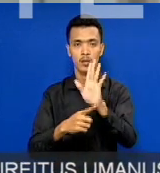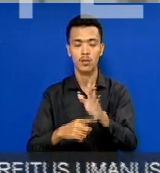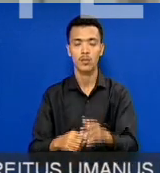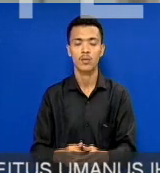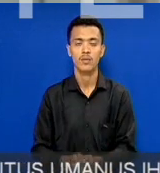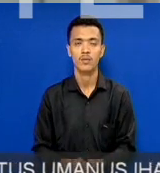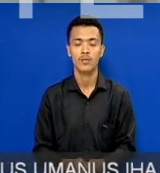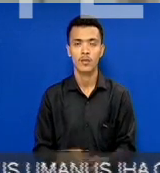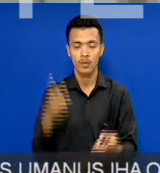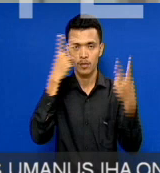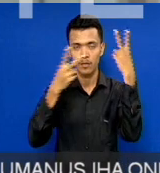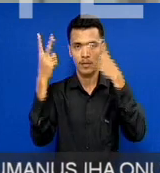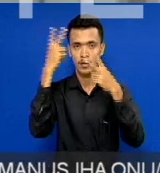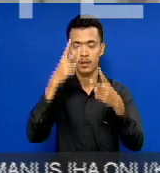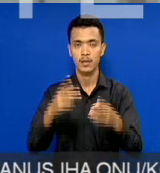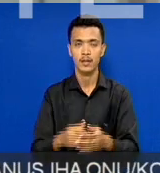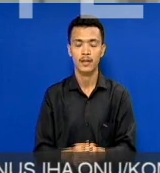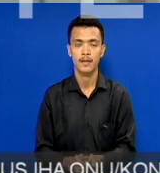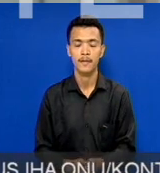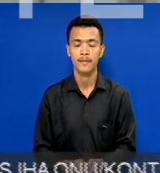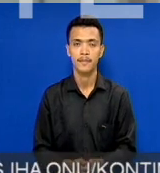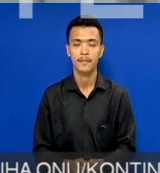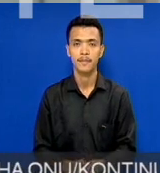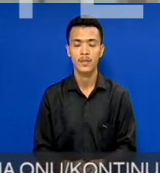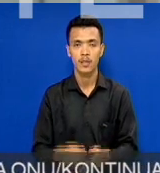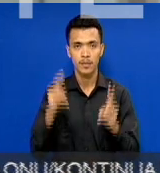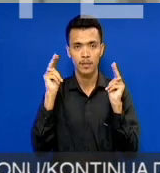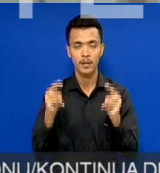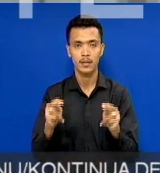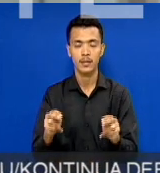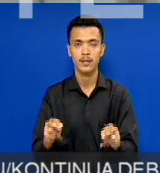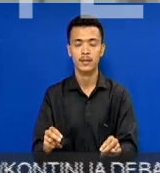socialização leis balum ne be maka precisamos